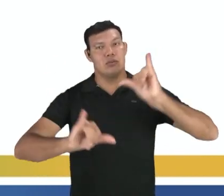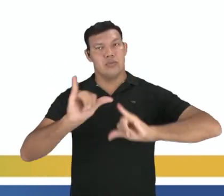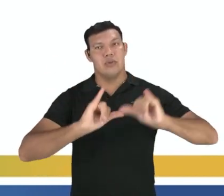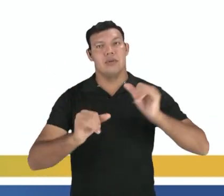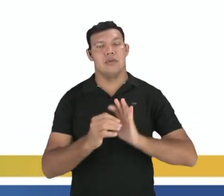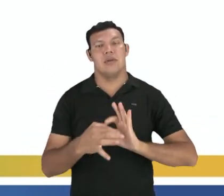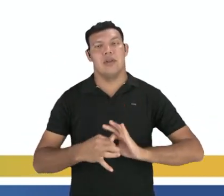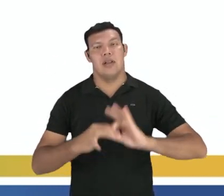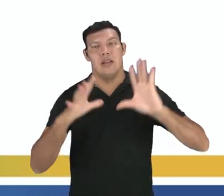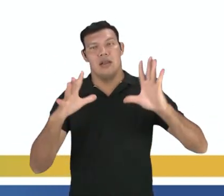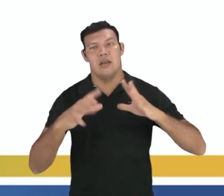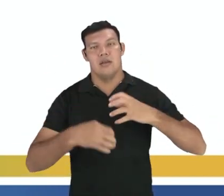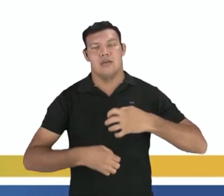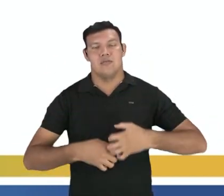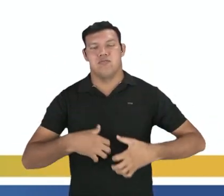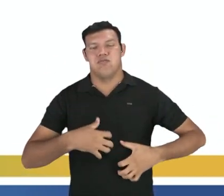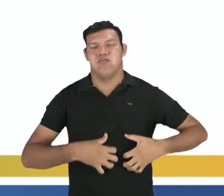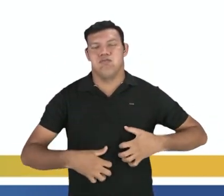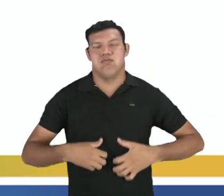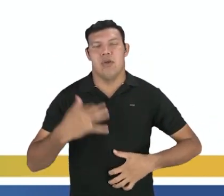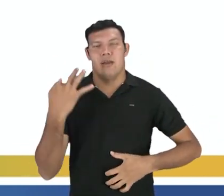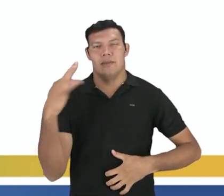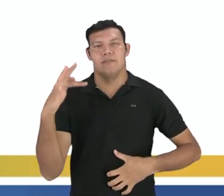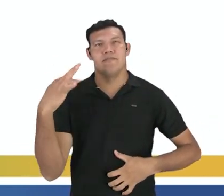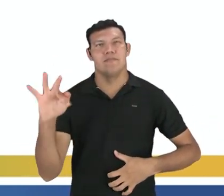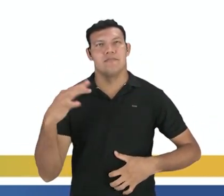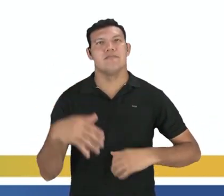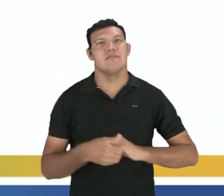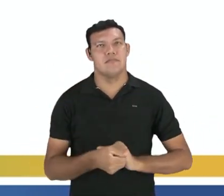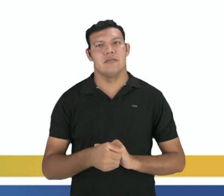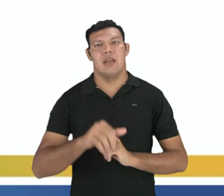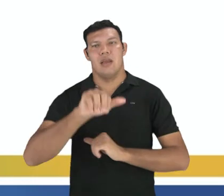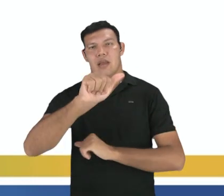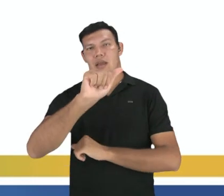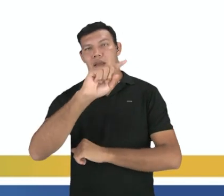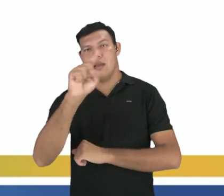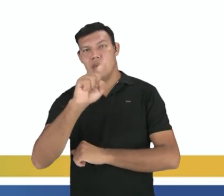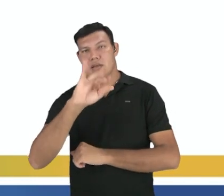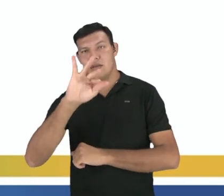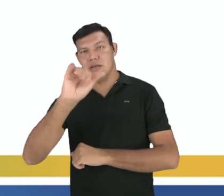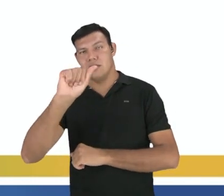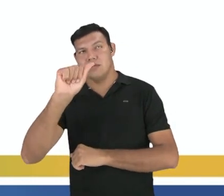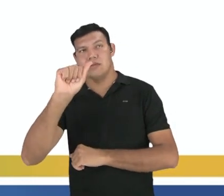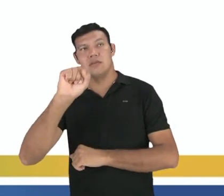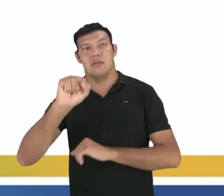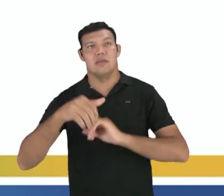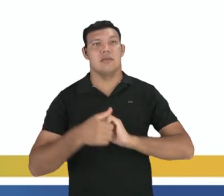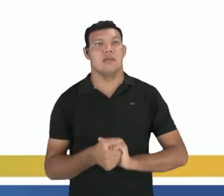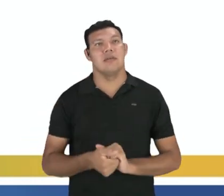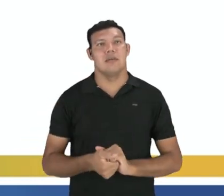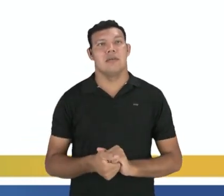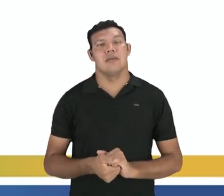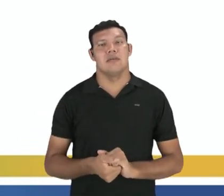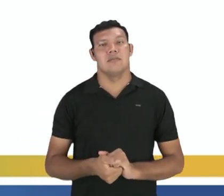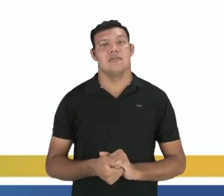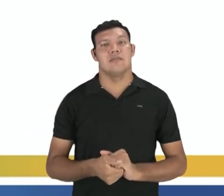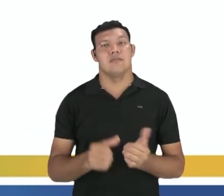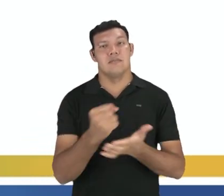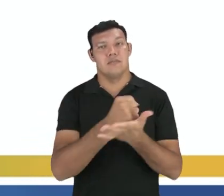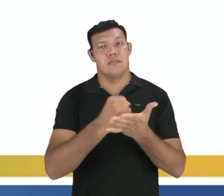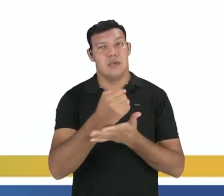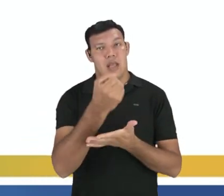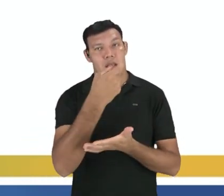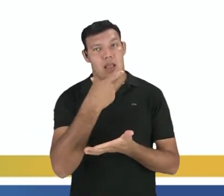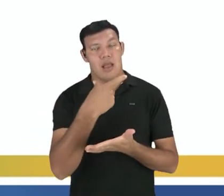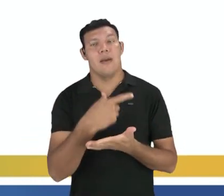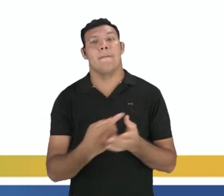no nosso estômago, causando essas dores que a gente é conhecido como azia, ok? Então, nós vemos aqui, ó, os